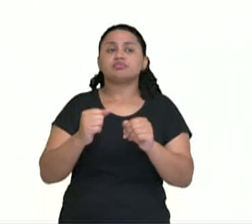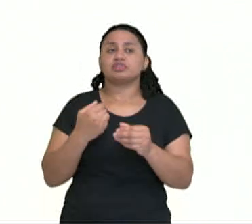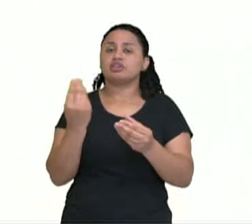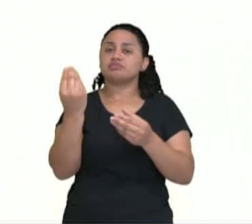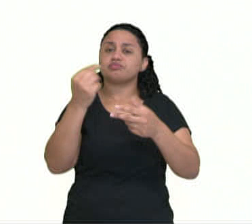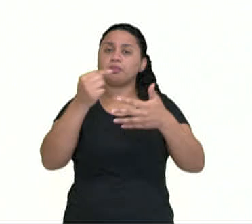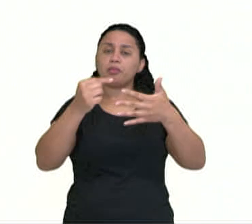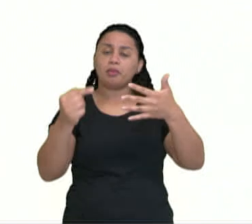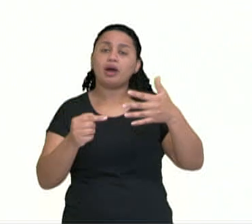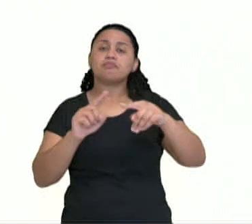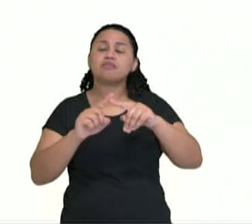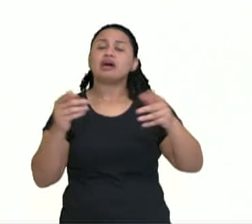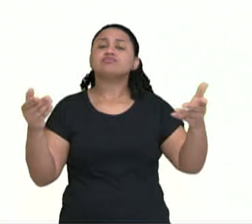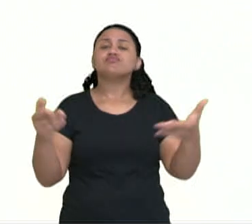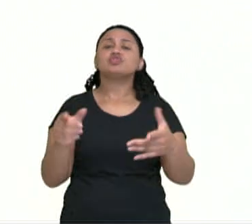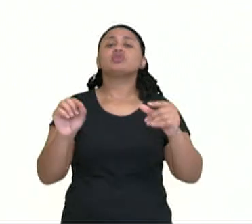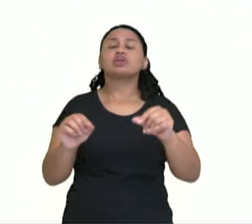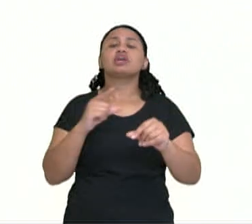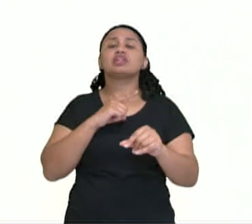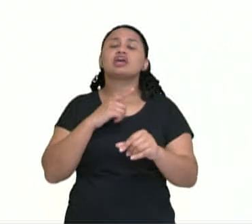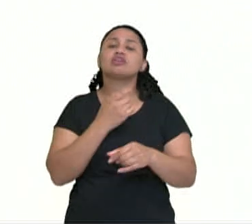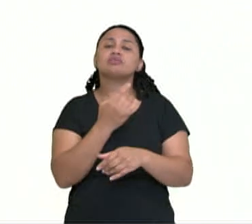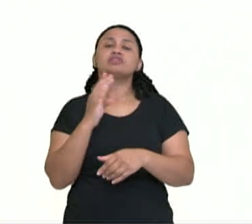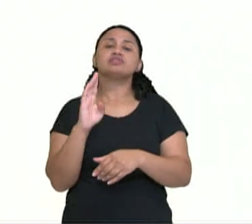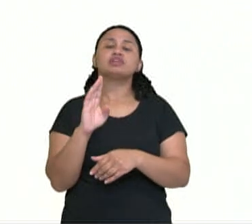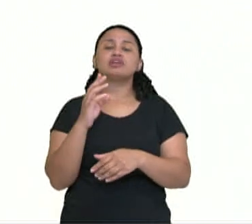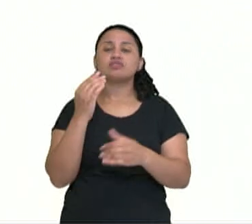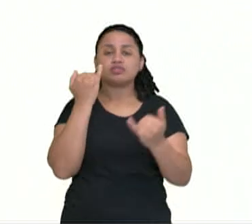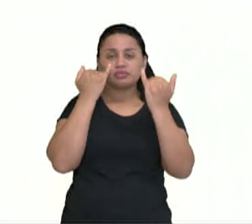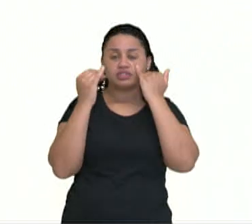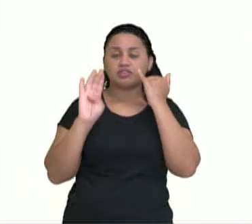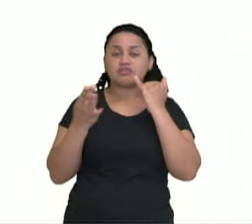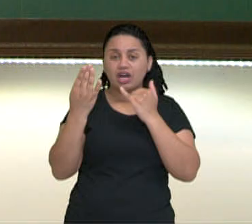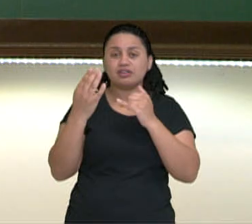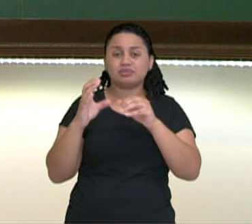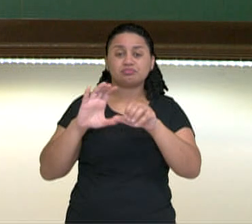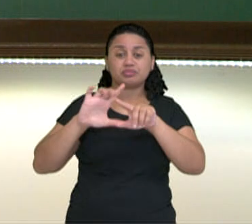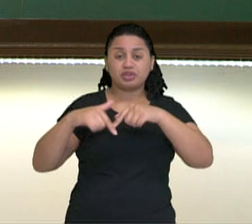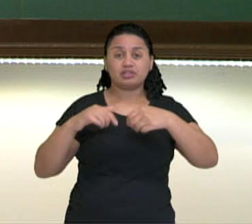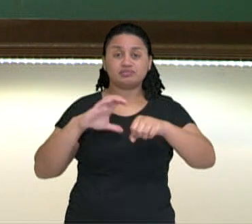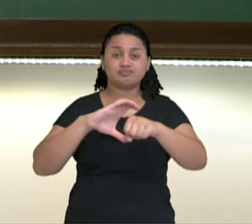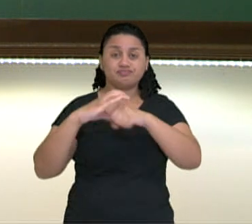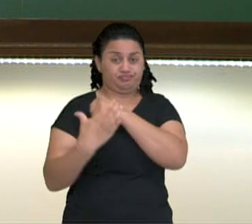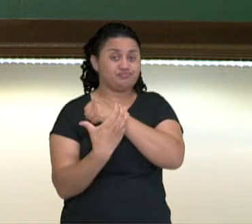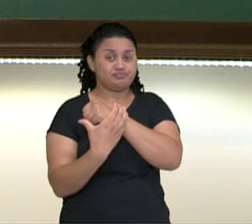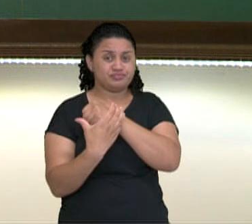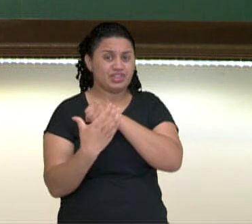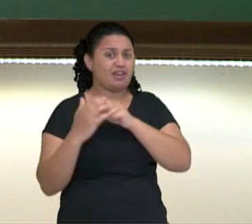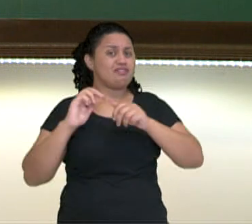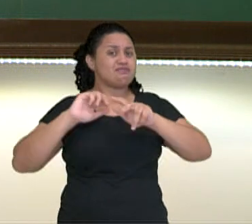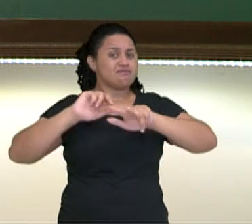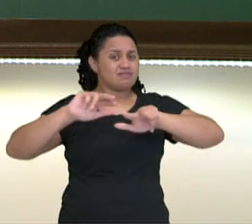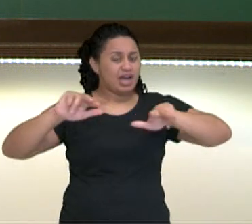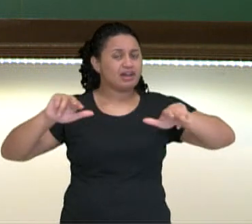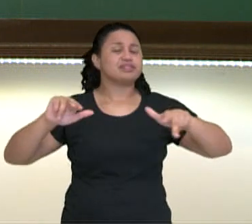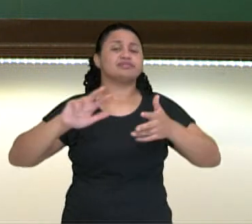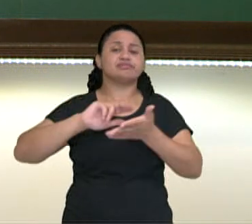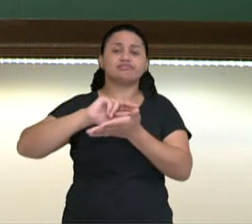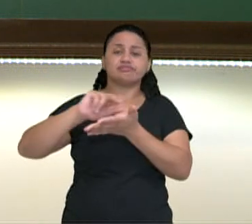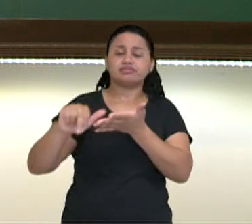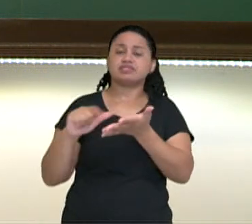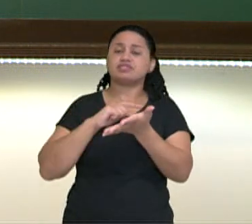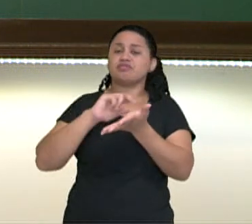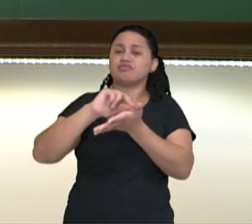hoje em dia as notícias falsas envolvendo o coronavírus é muito grande, né? Nós temos aí muitas